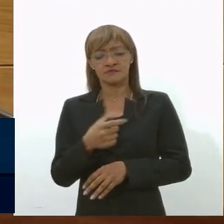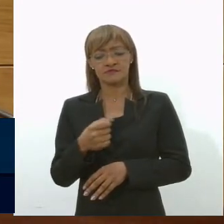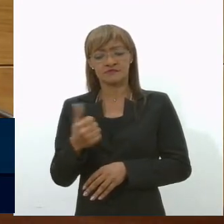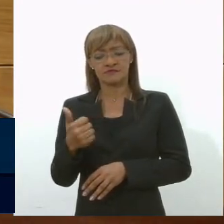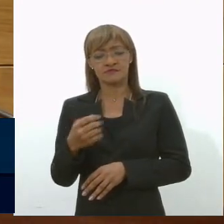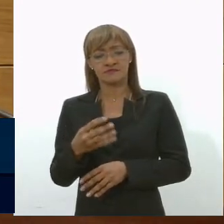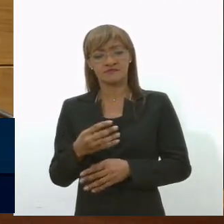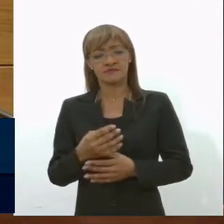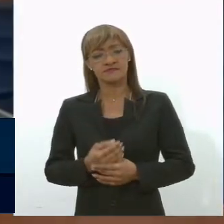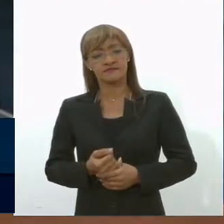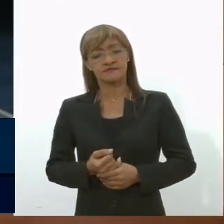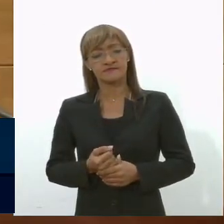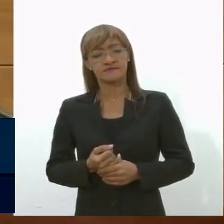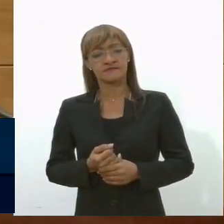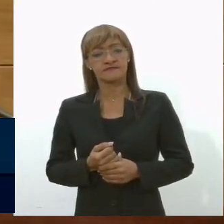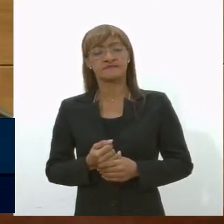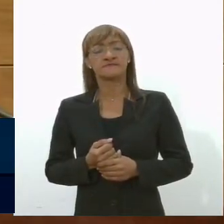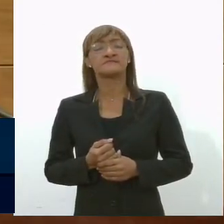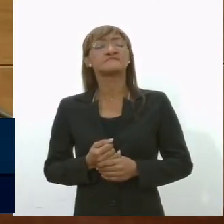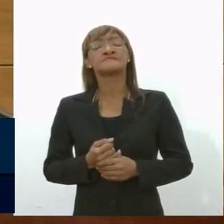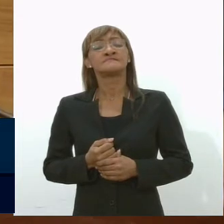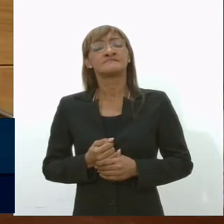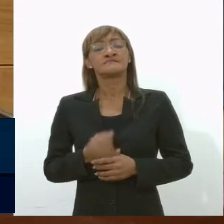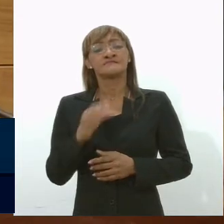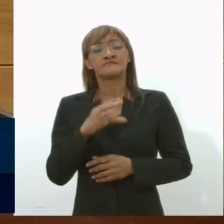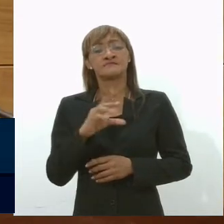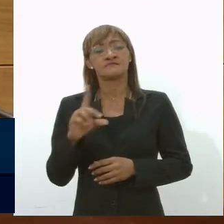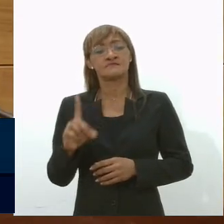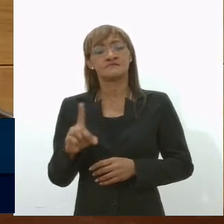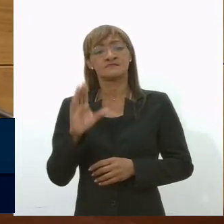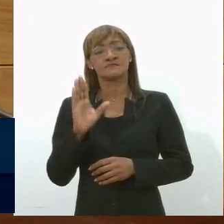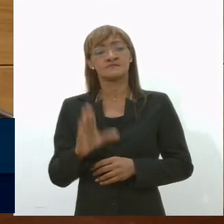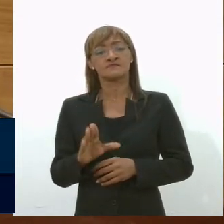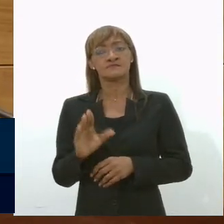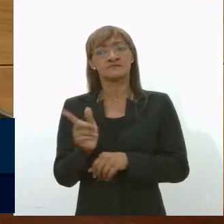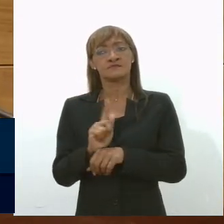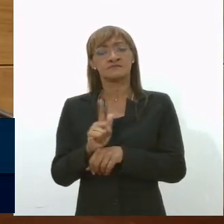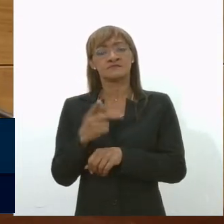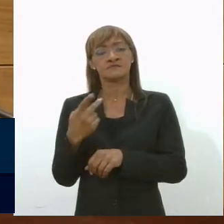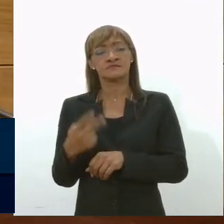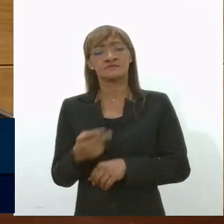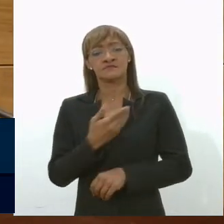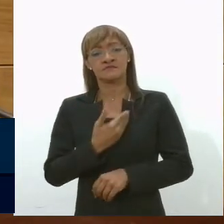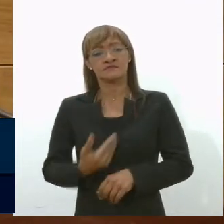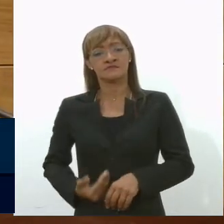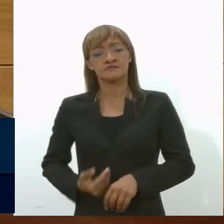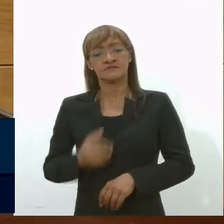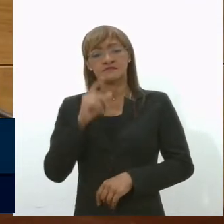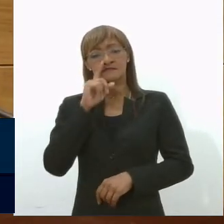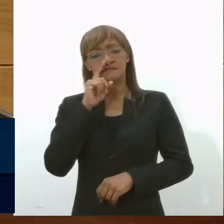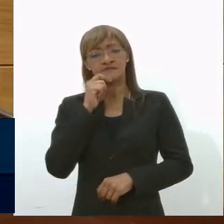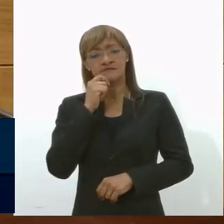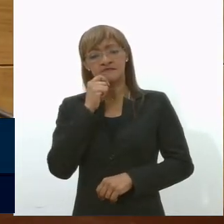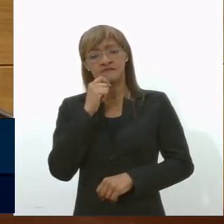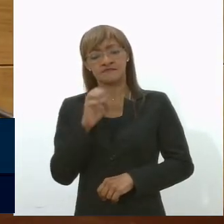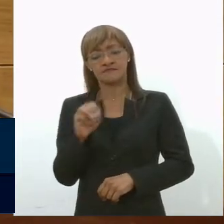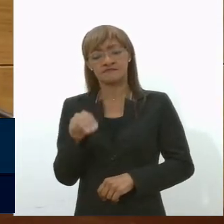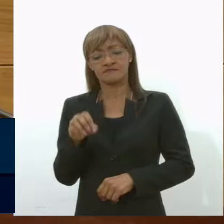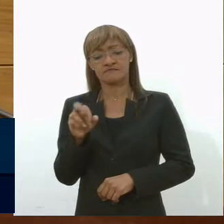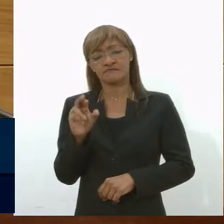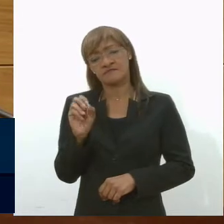042-85-46-46-2014. Dulcival Santana de Jesus, coordenador de filial, gerência executiva de governo Aracaju. Emerson Gomes de Almeida,